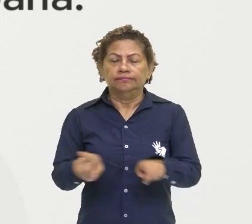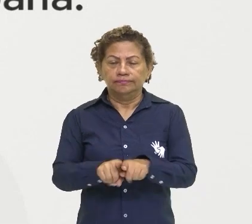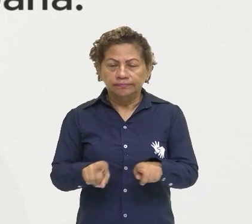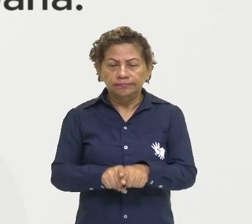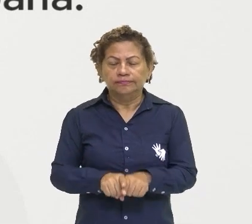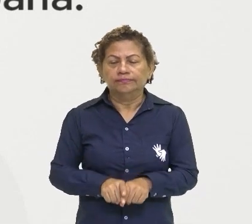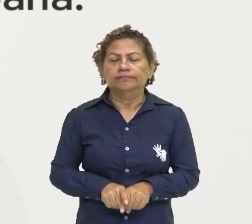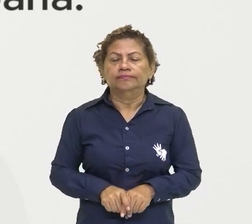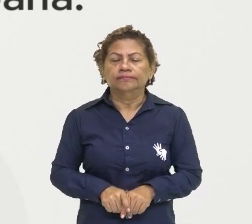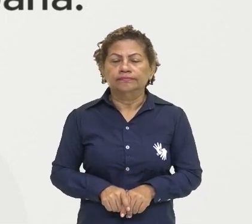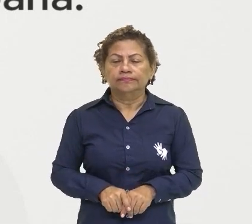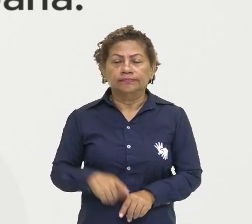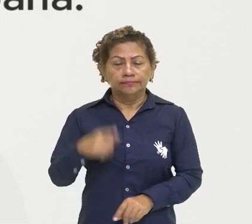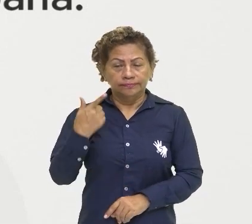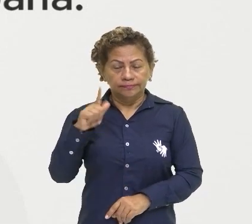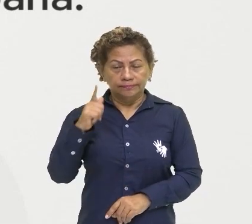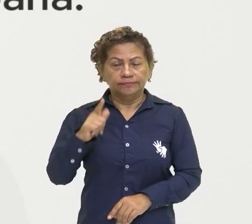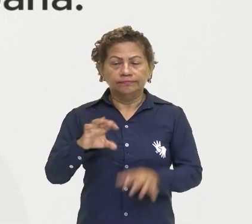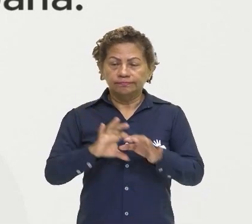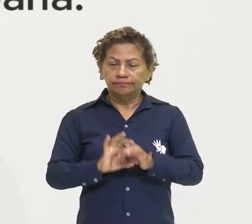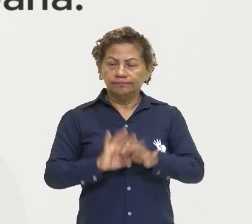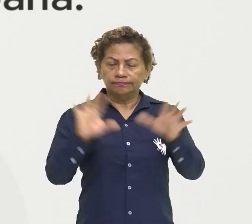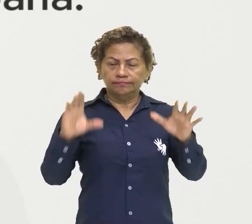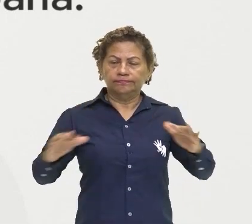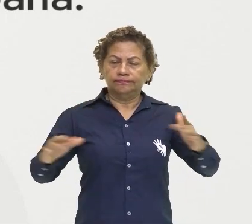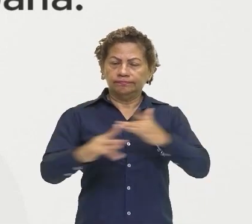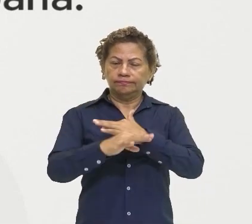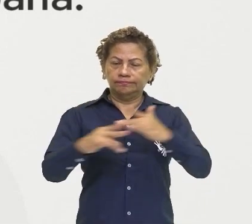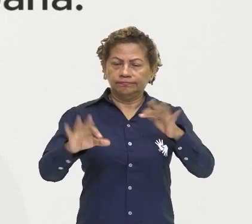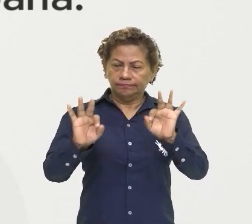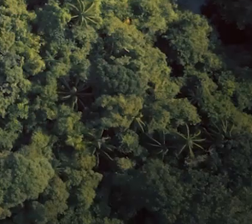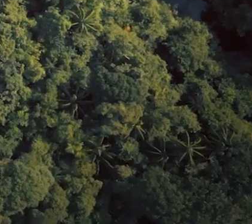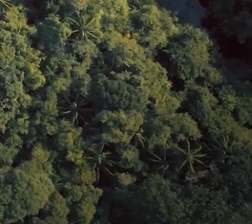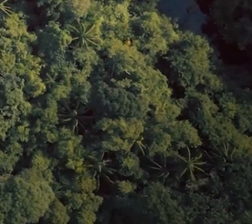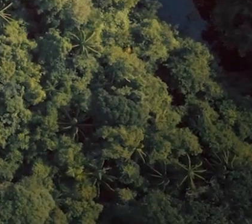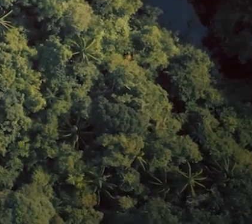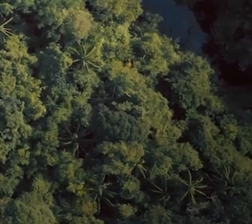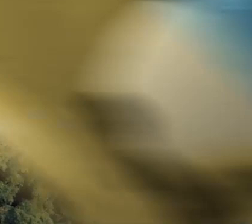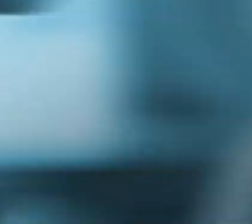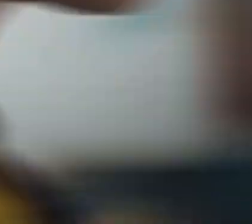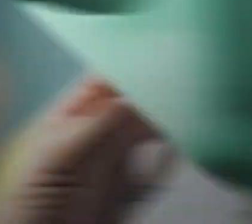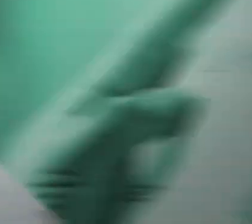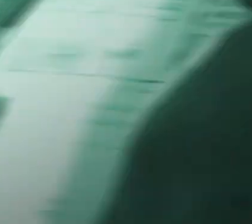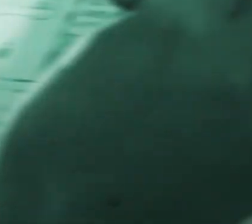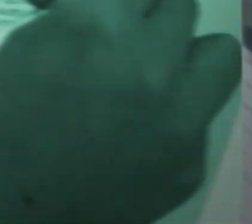democrática da cidade também é outra pauta importante do plano diretor, certo?